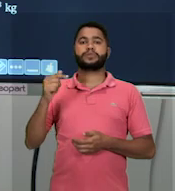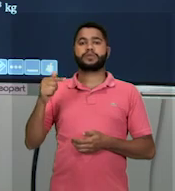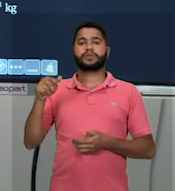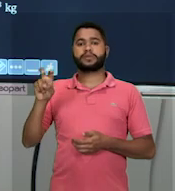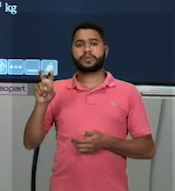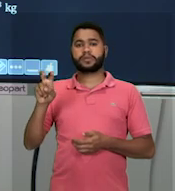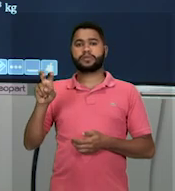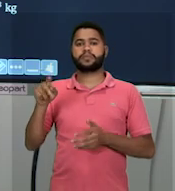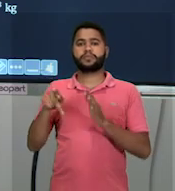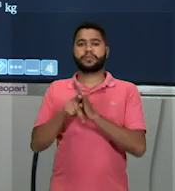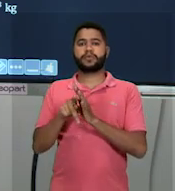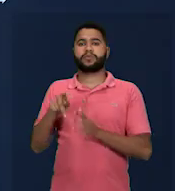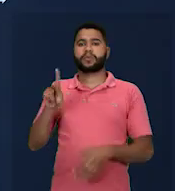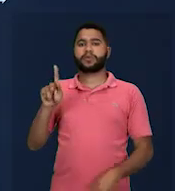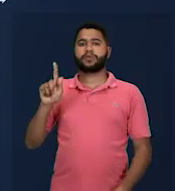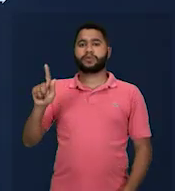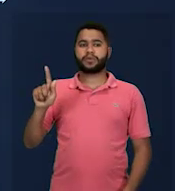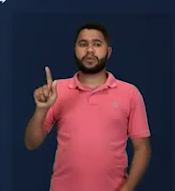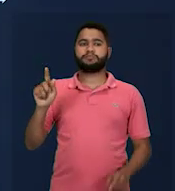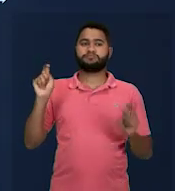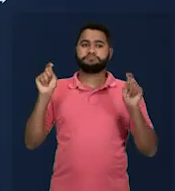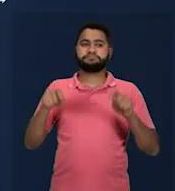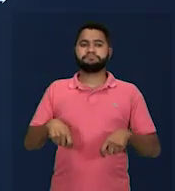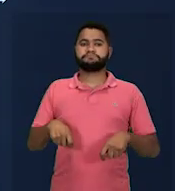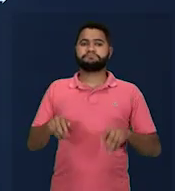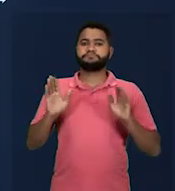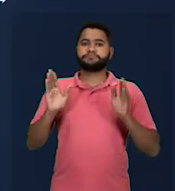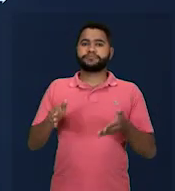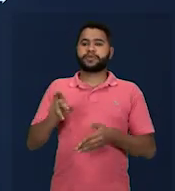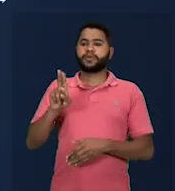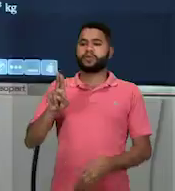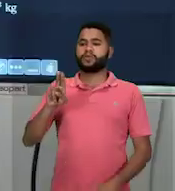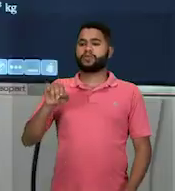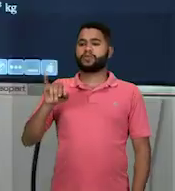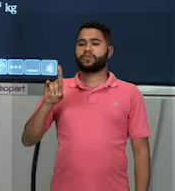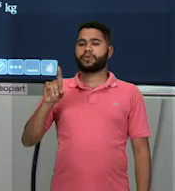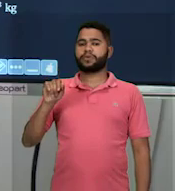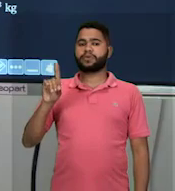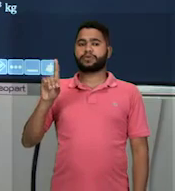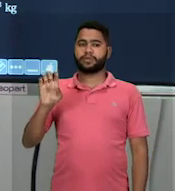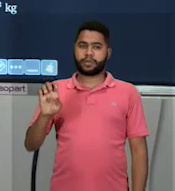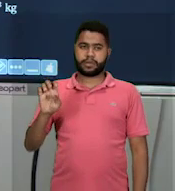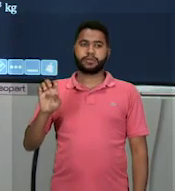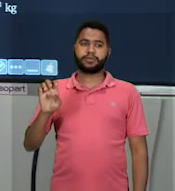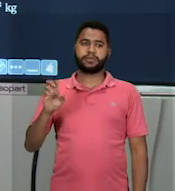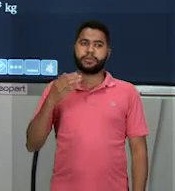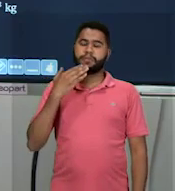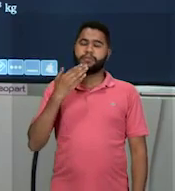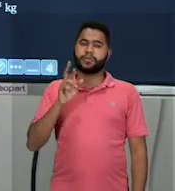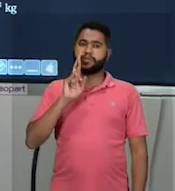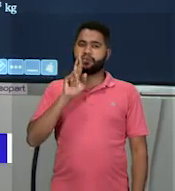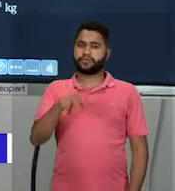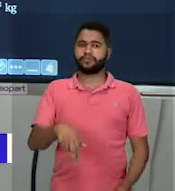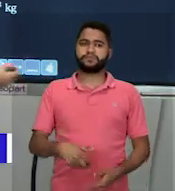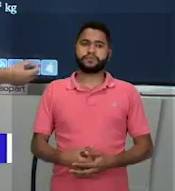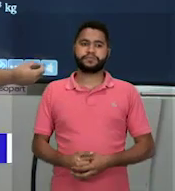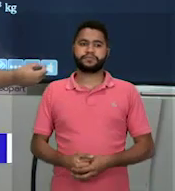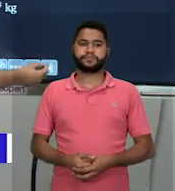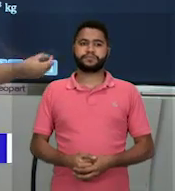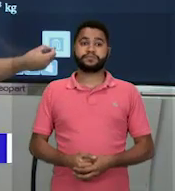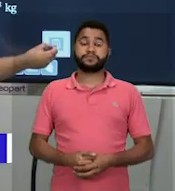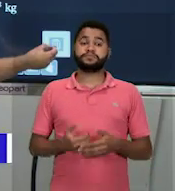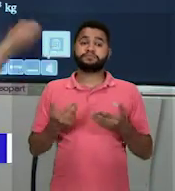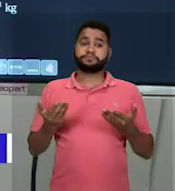0,075 quilograma, para poder já ficar na unidade na qual a questão pediu a resposta.